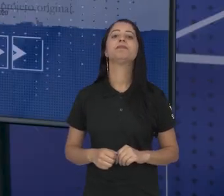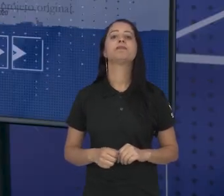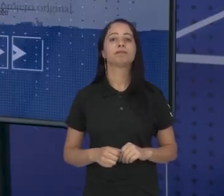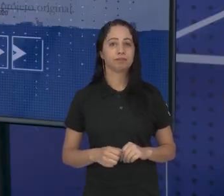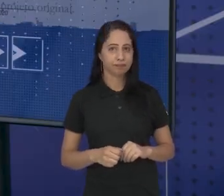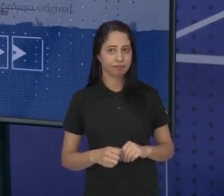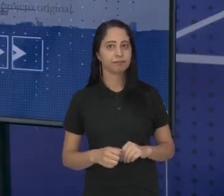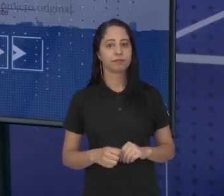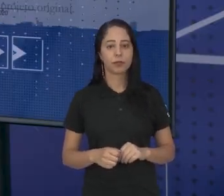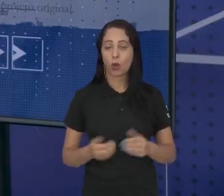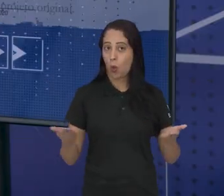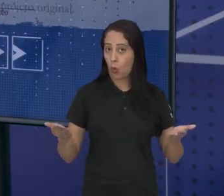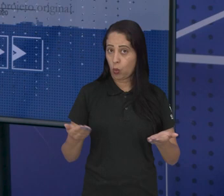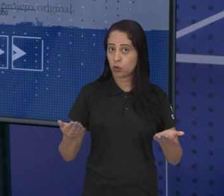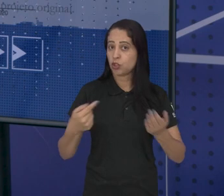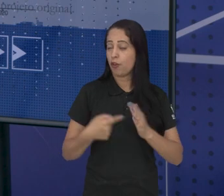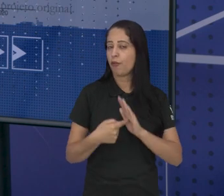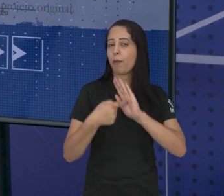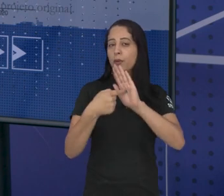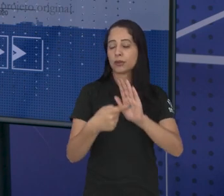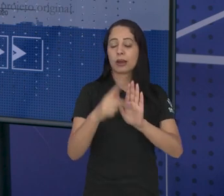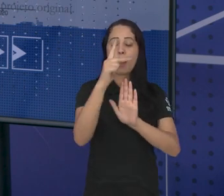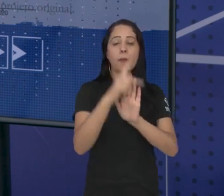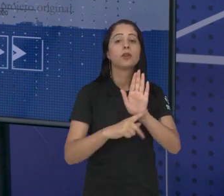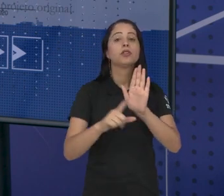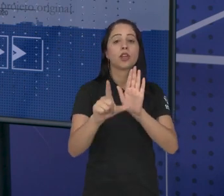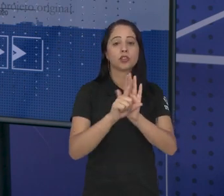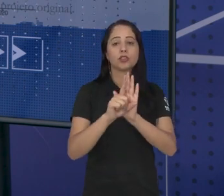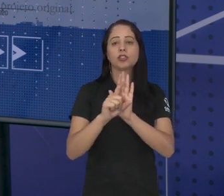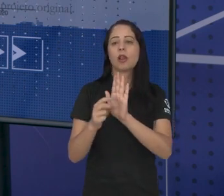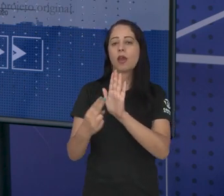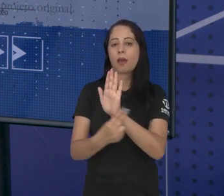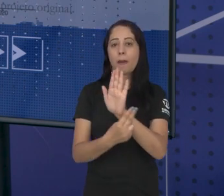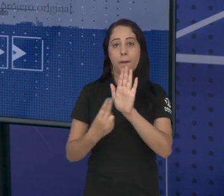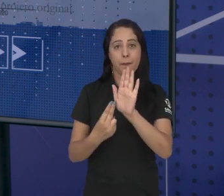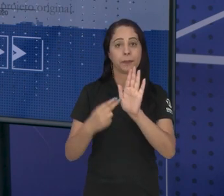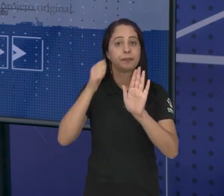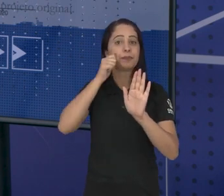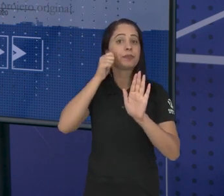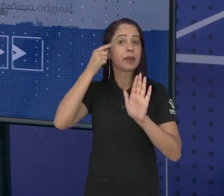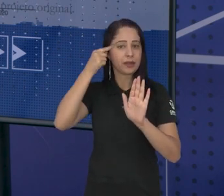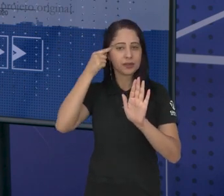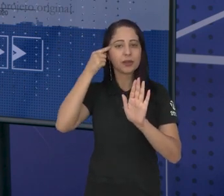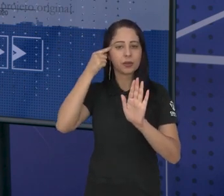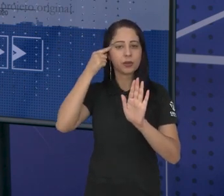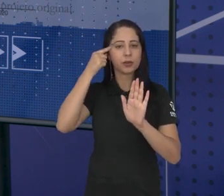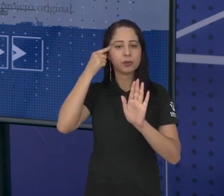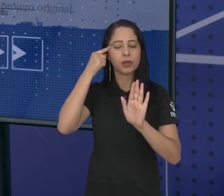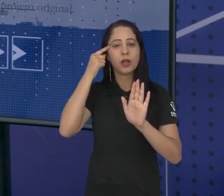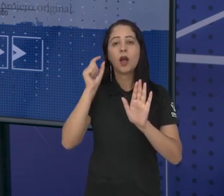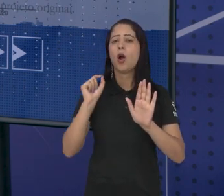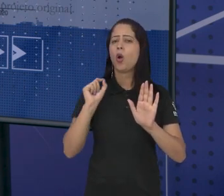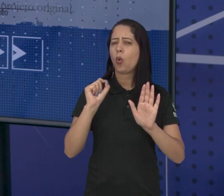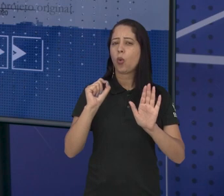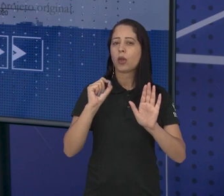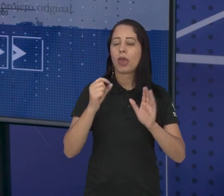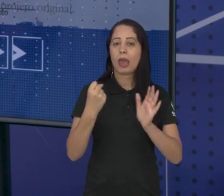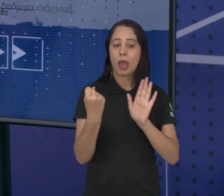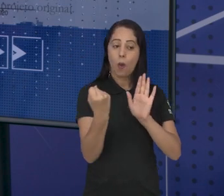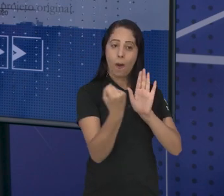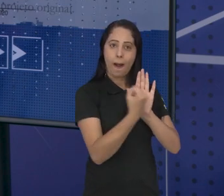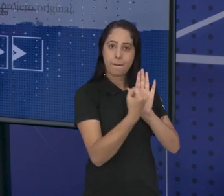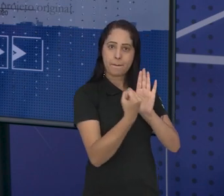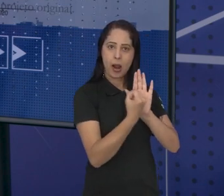e vamos começar o programa de hoje com o projeto de lei de autoria da vereadora Amélia Naomi para a criação